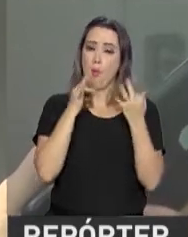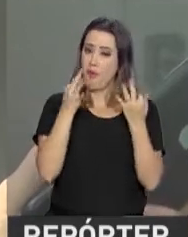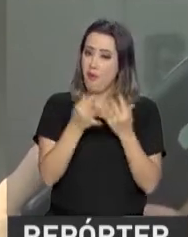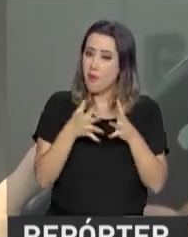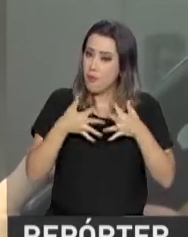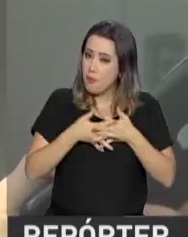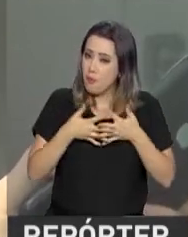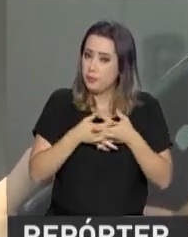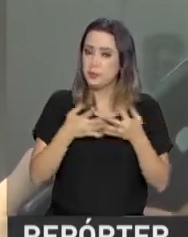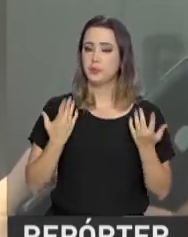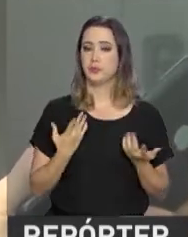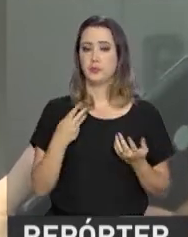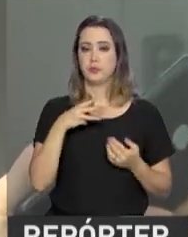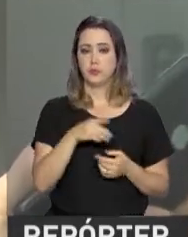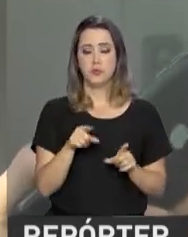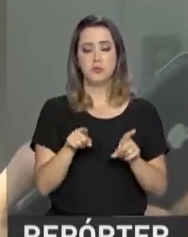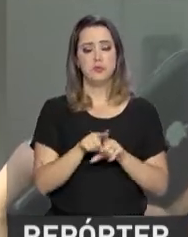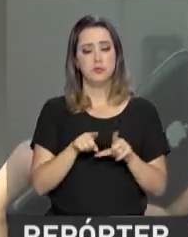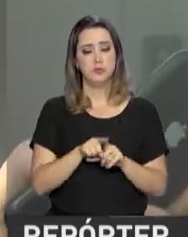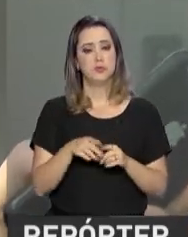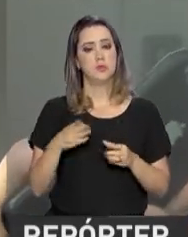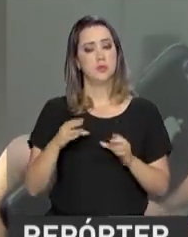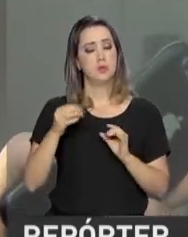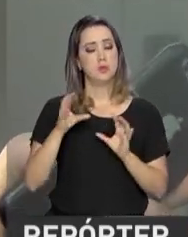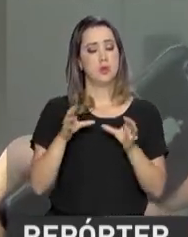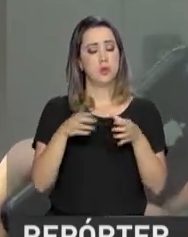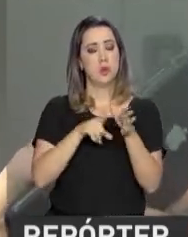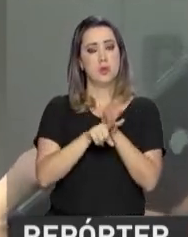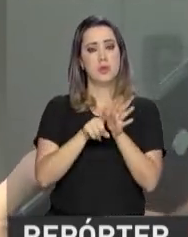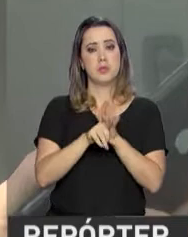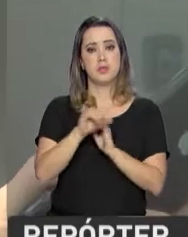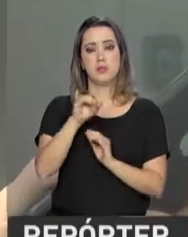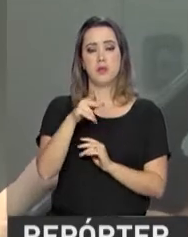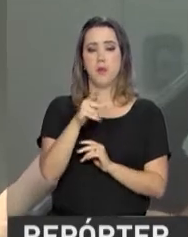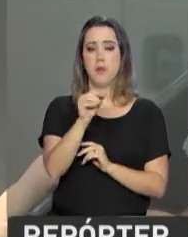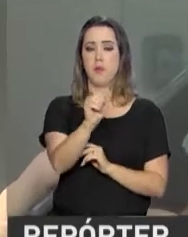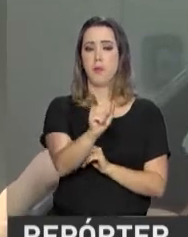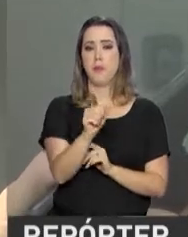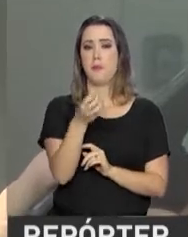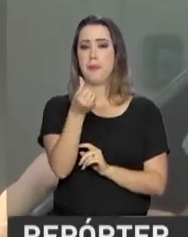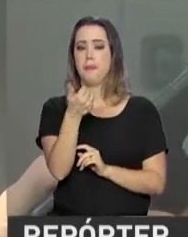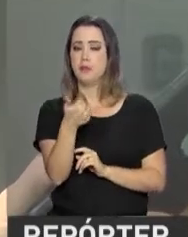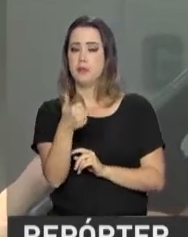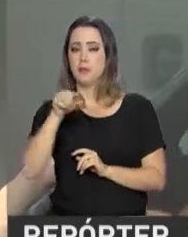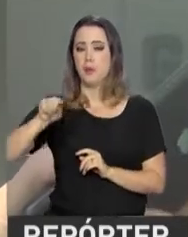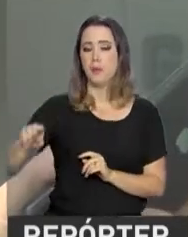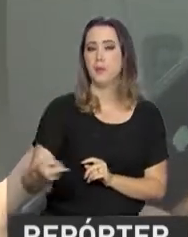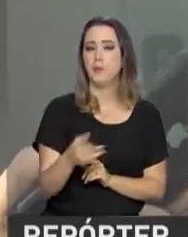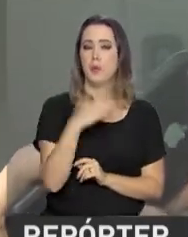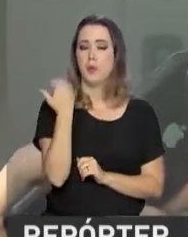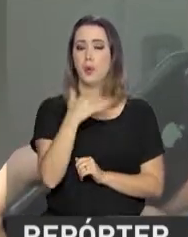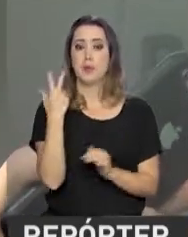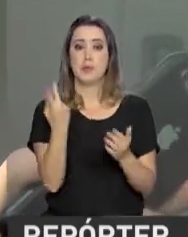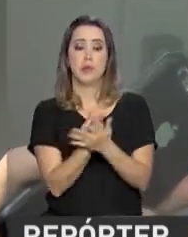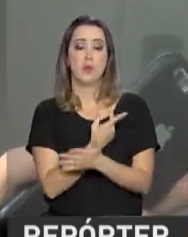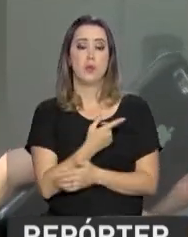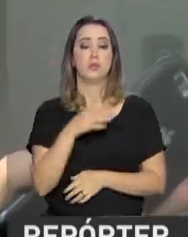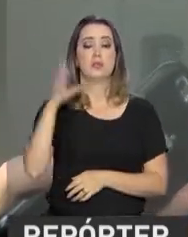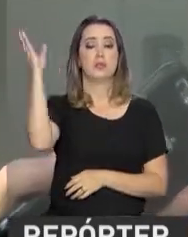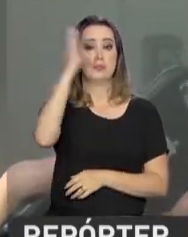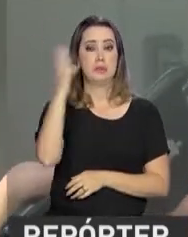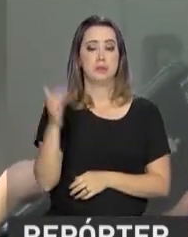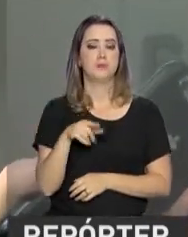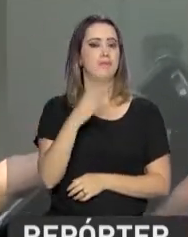lugar, segundo dados do IPEA, metade dos homicídios, 61 mil homicídios que ocorrem no Brasil